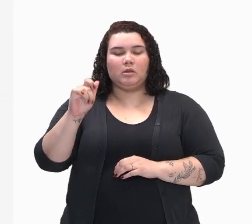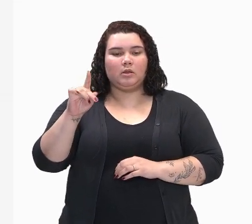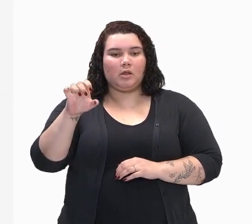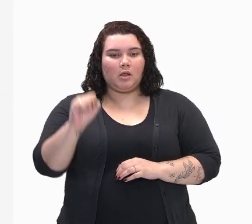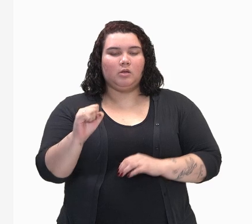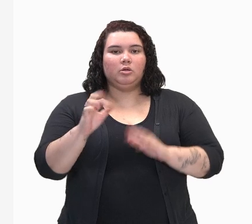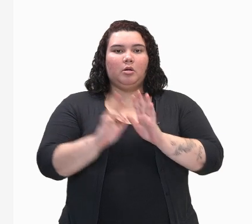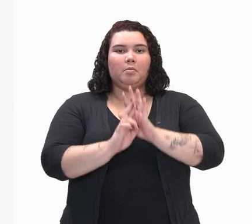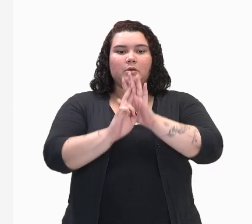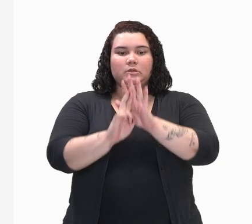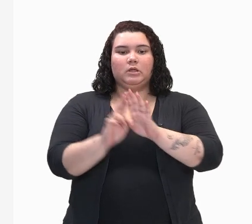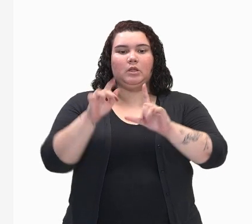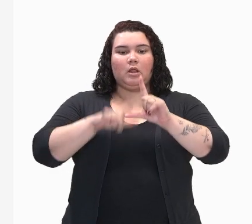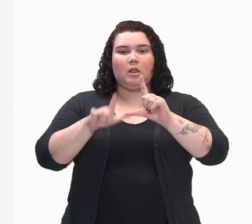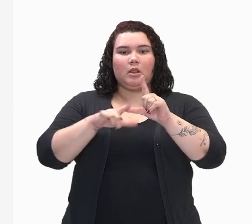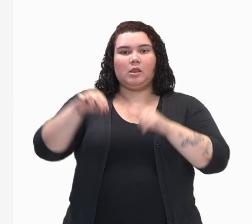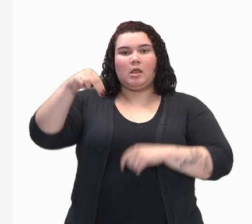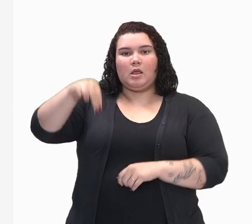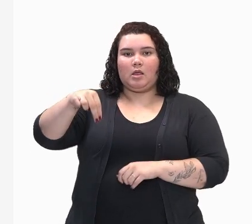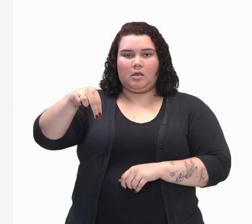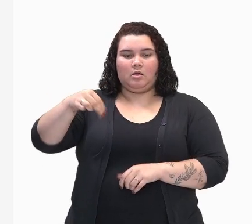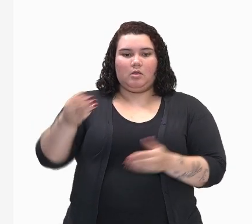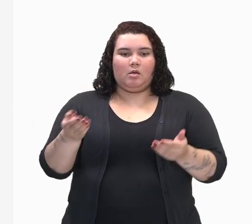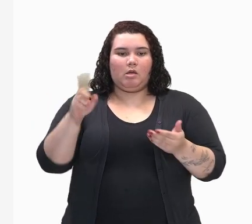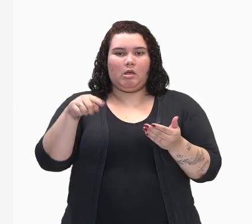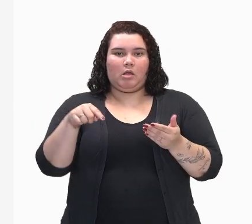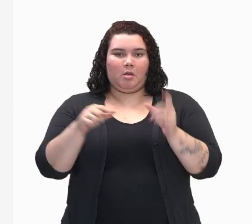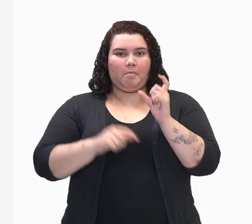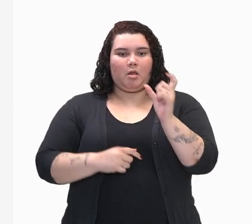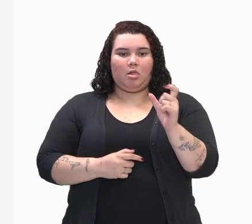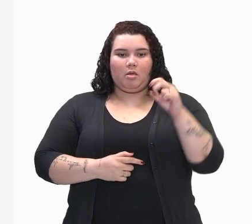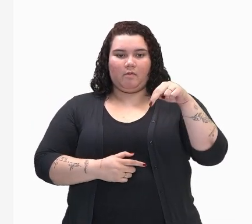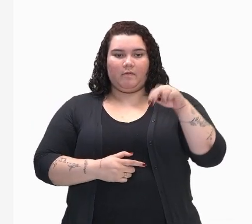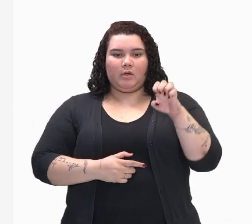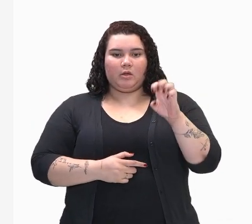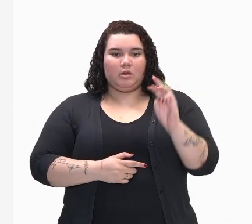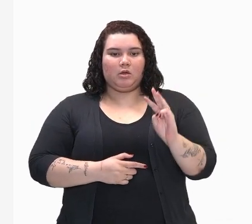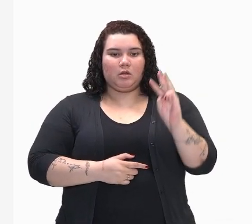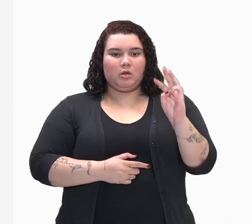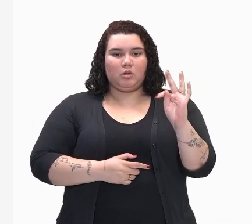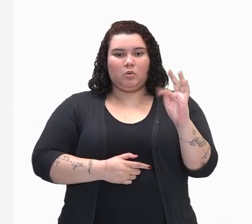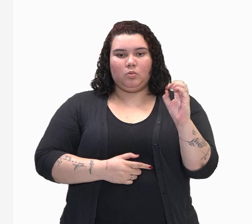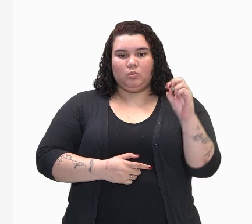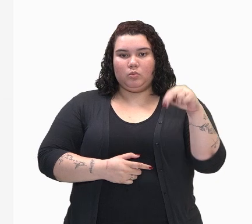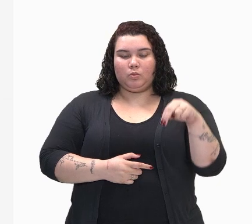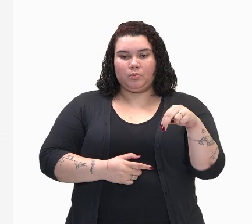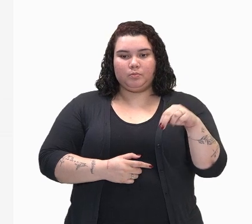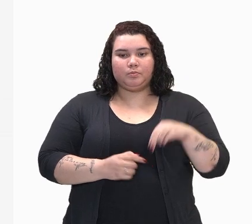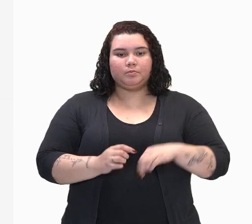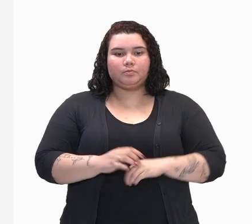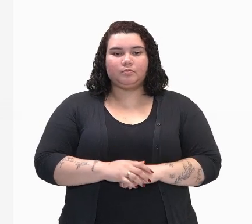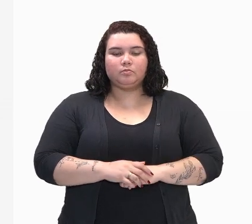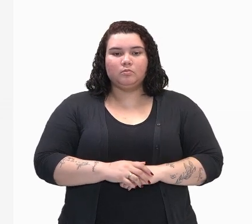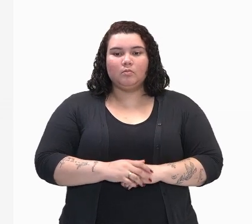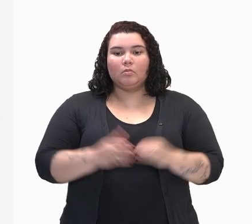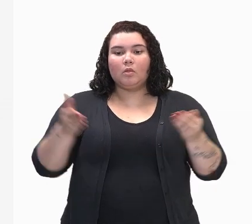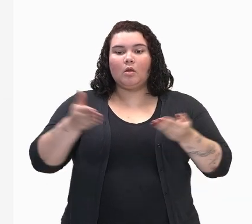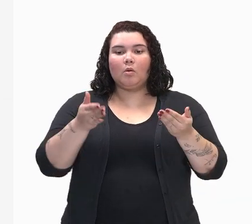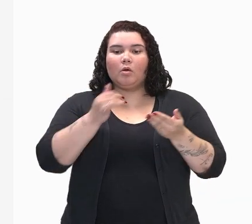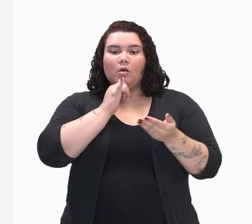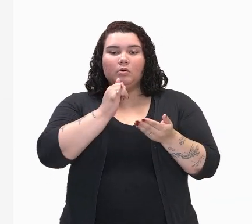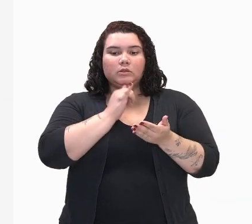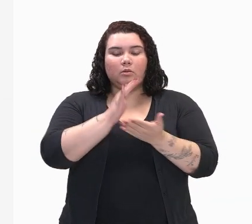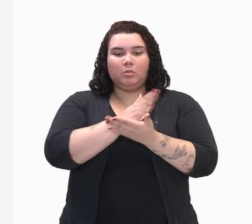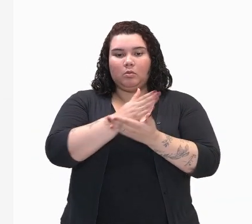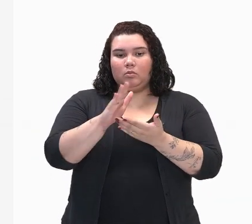Newton, grande físico inglês. Bem, vamos aqui a alguns exemplos de forças